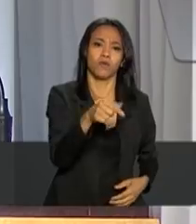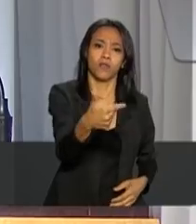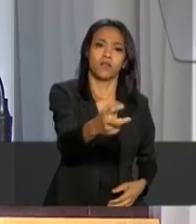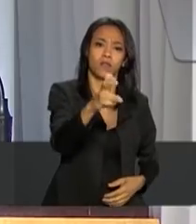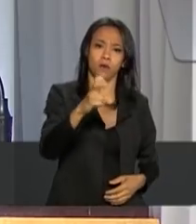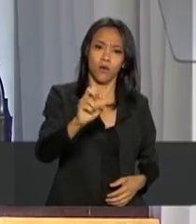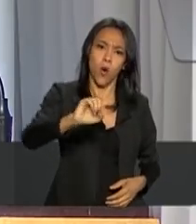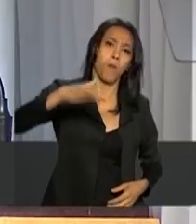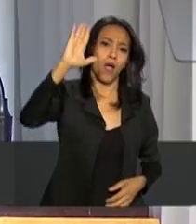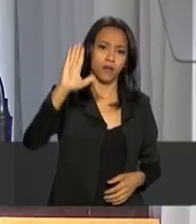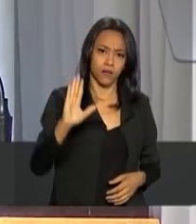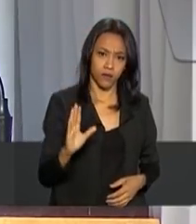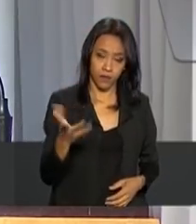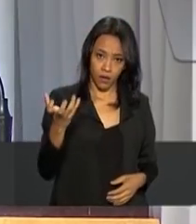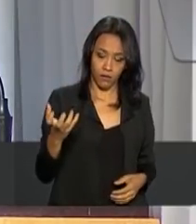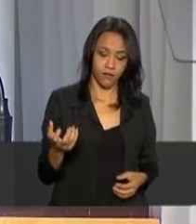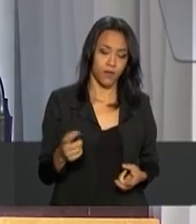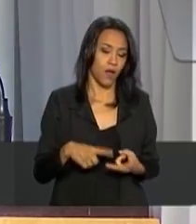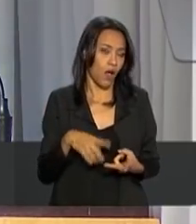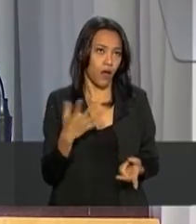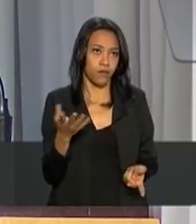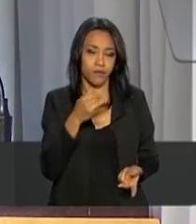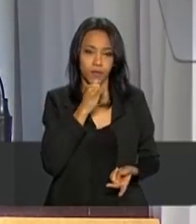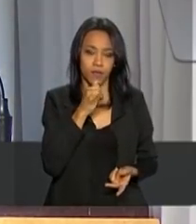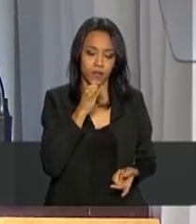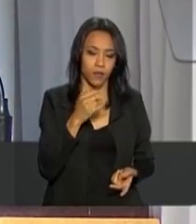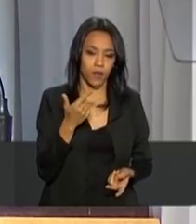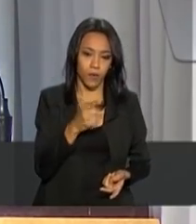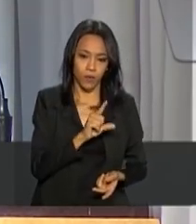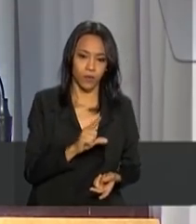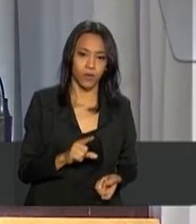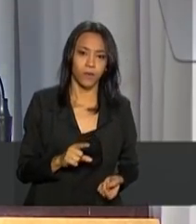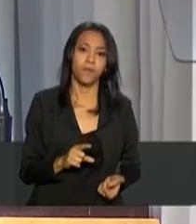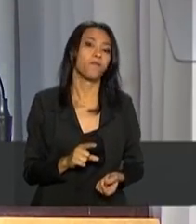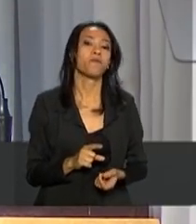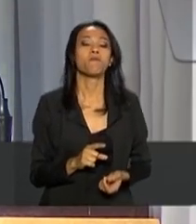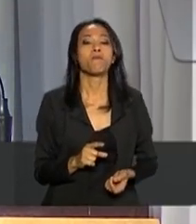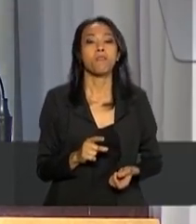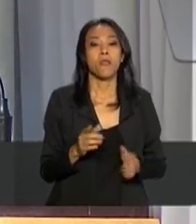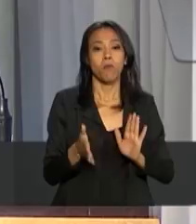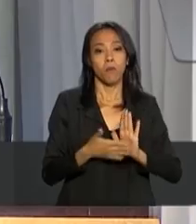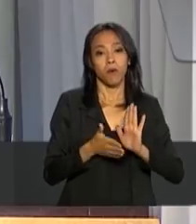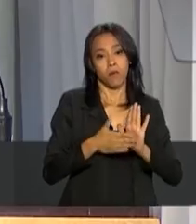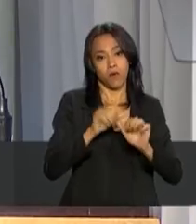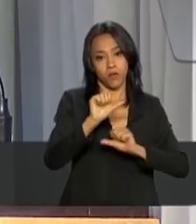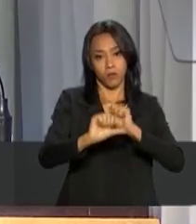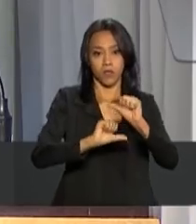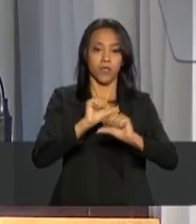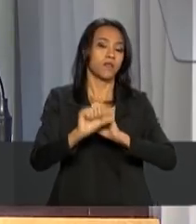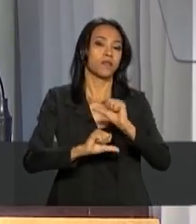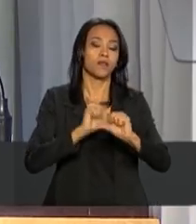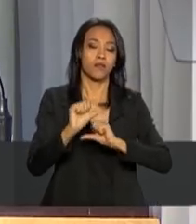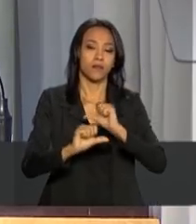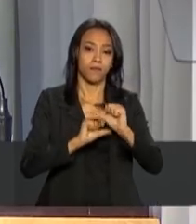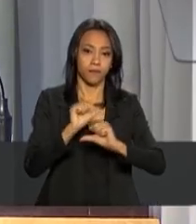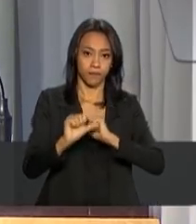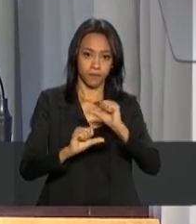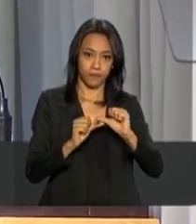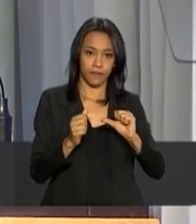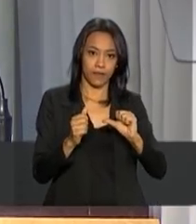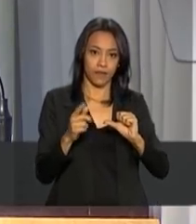até mais. Eu não quero, por exemplo, vou dar um exemplo de uma outra reforma, ainda misto, aí um misto